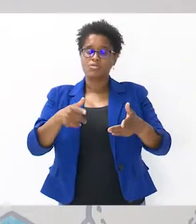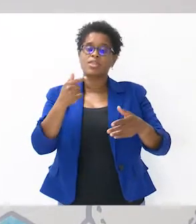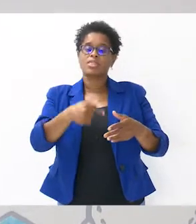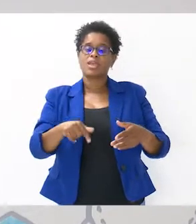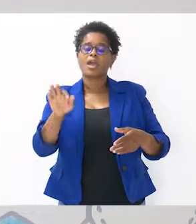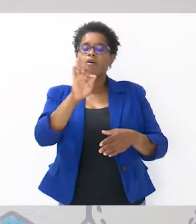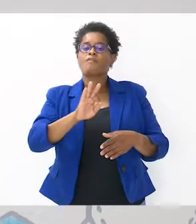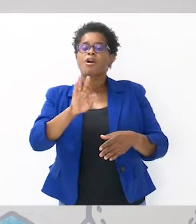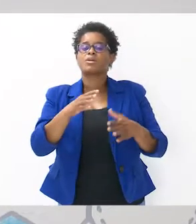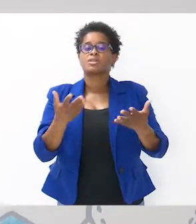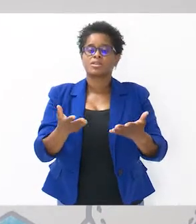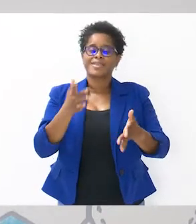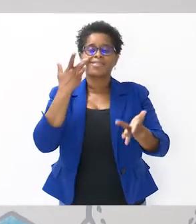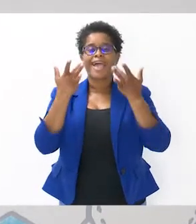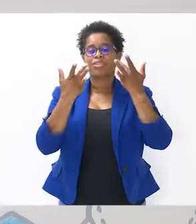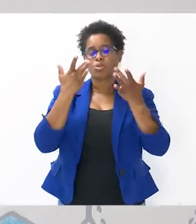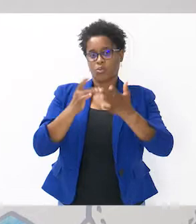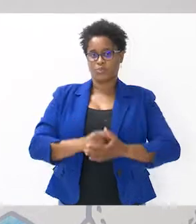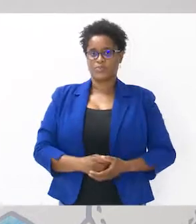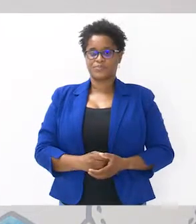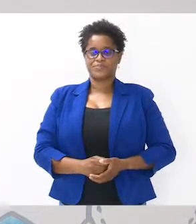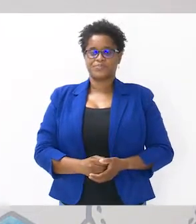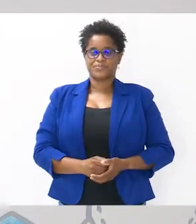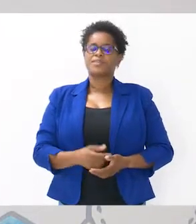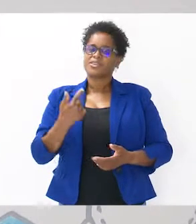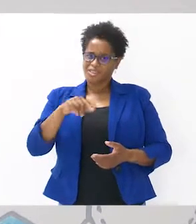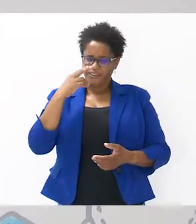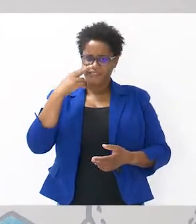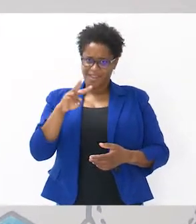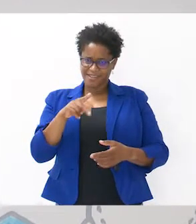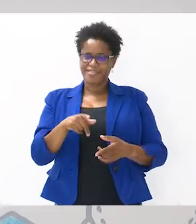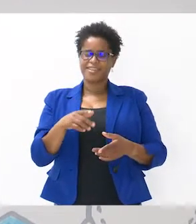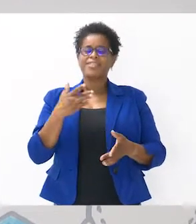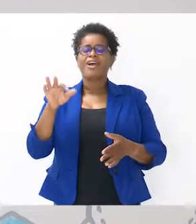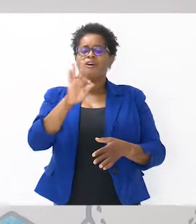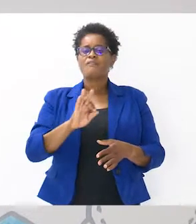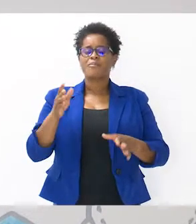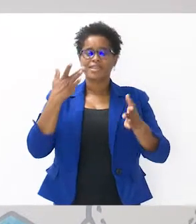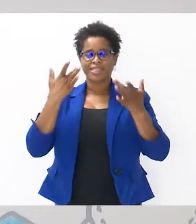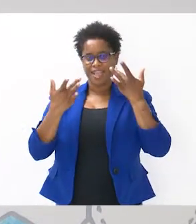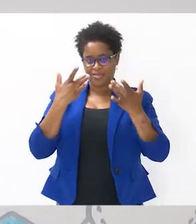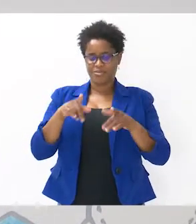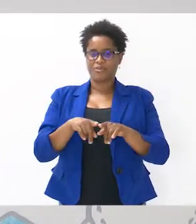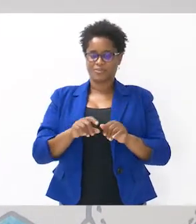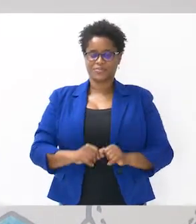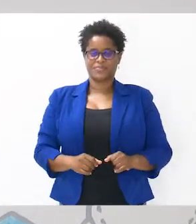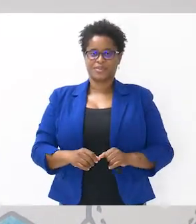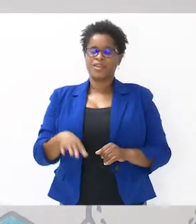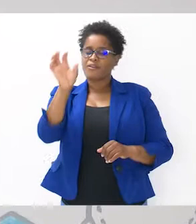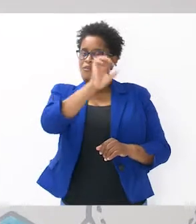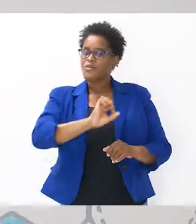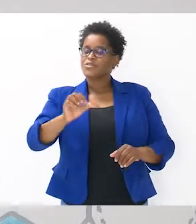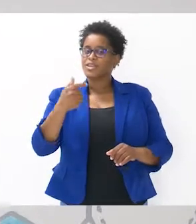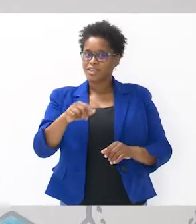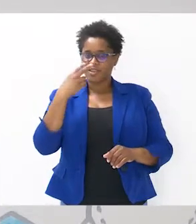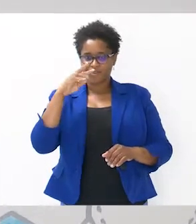de teatro. Estão a ver? Toma a forma de teatro. É o que vocês vão ter que